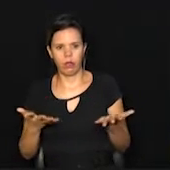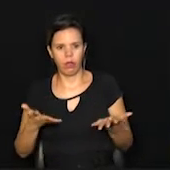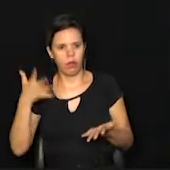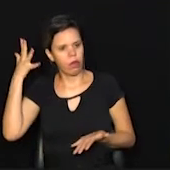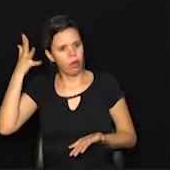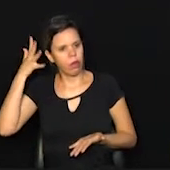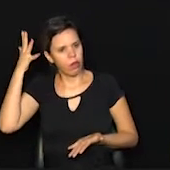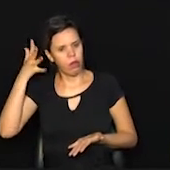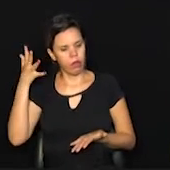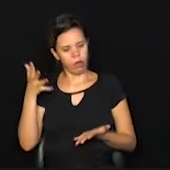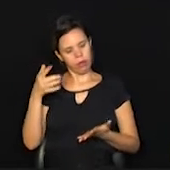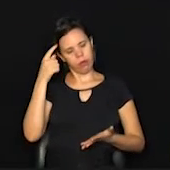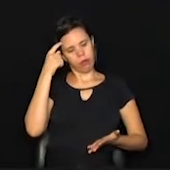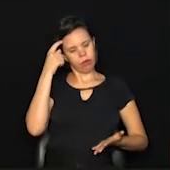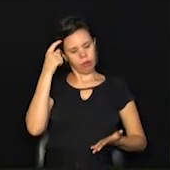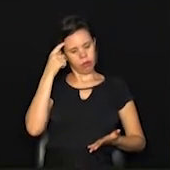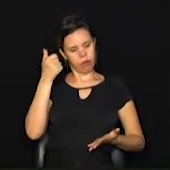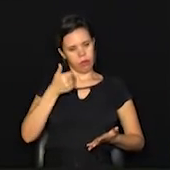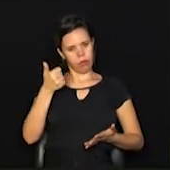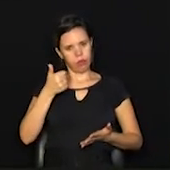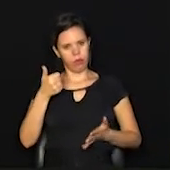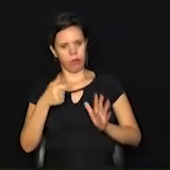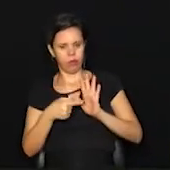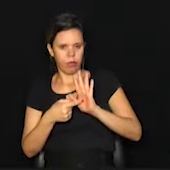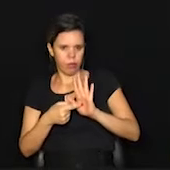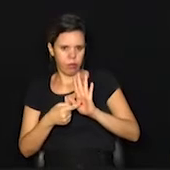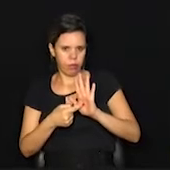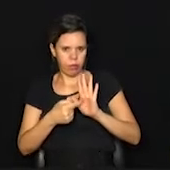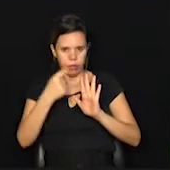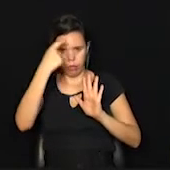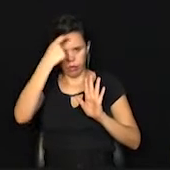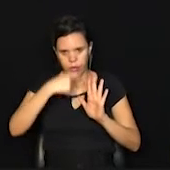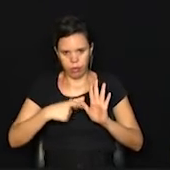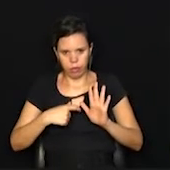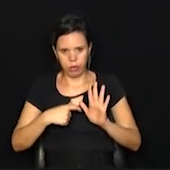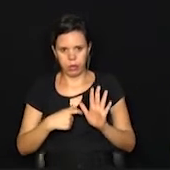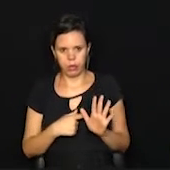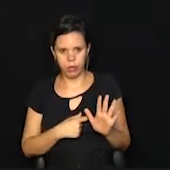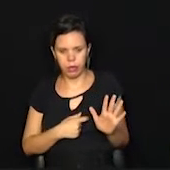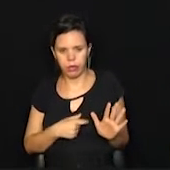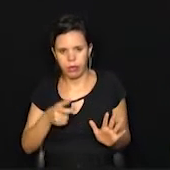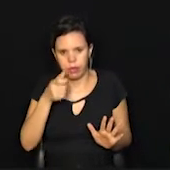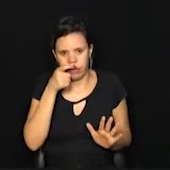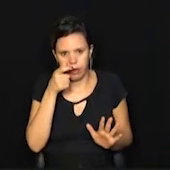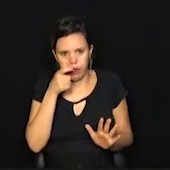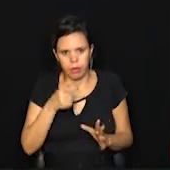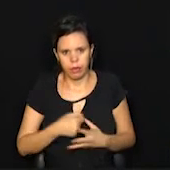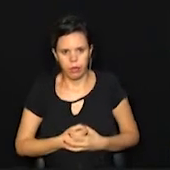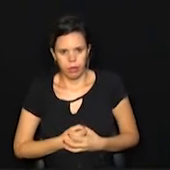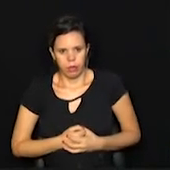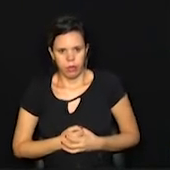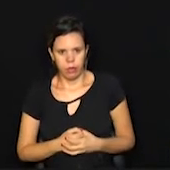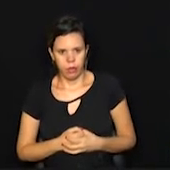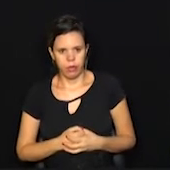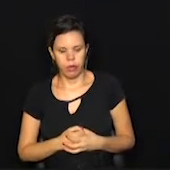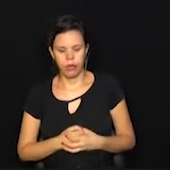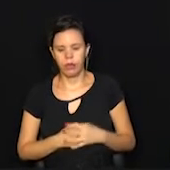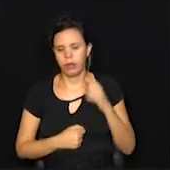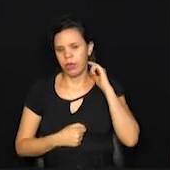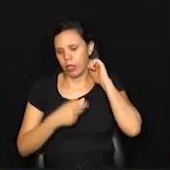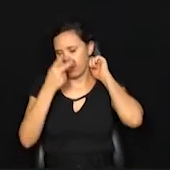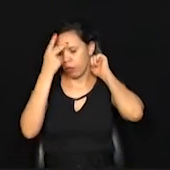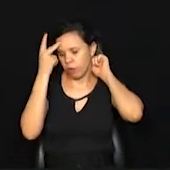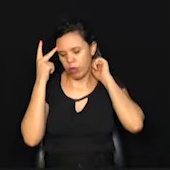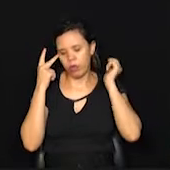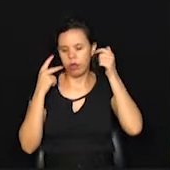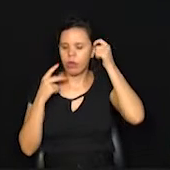então eu pensei em primeiro me apresentar para quem tiver assistindo para que as pessoas possam entender